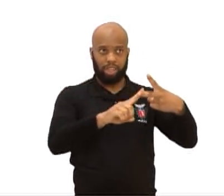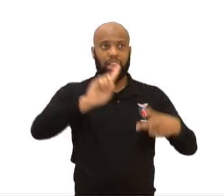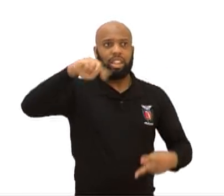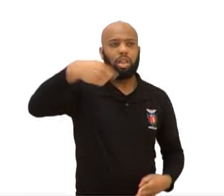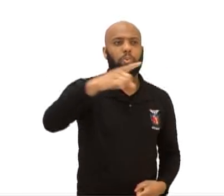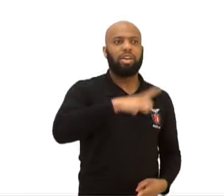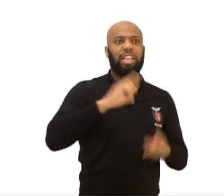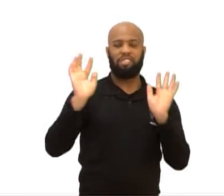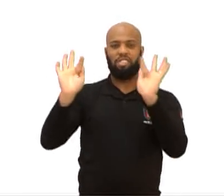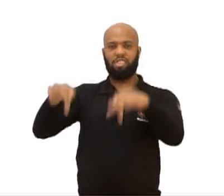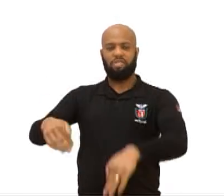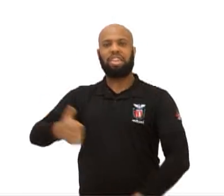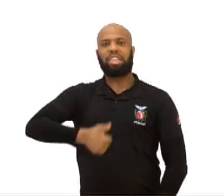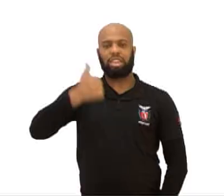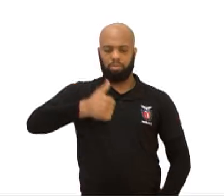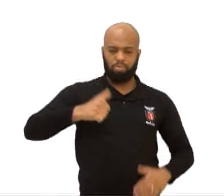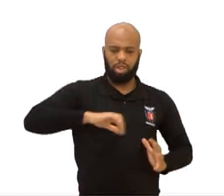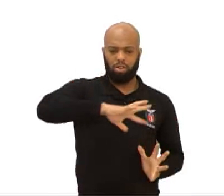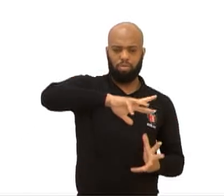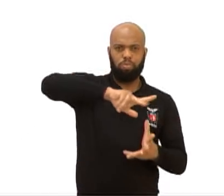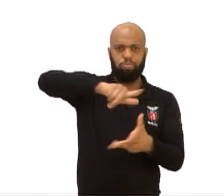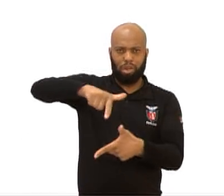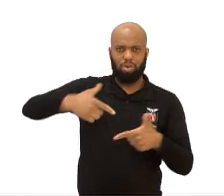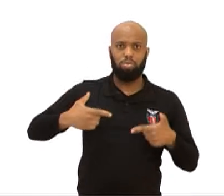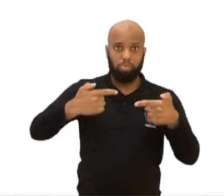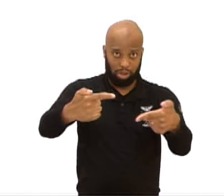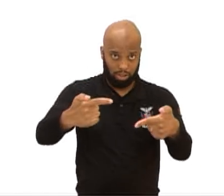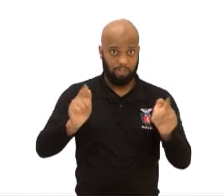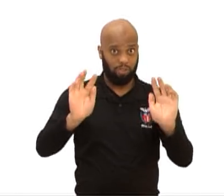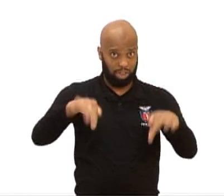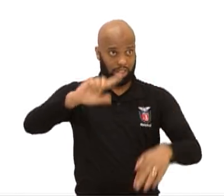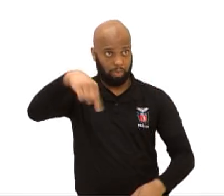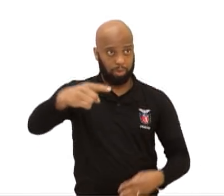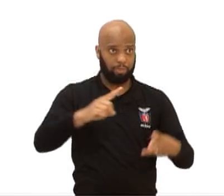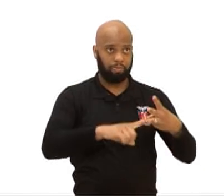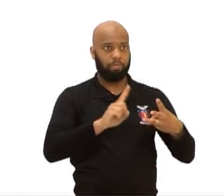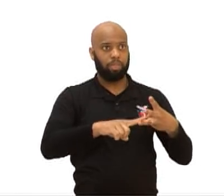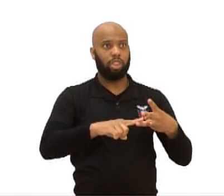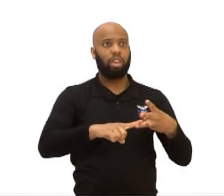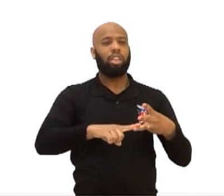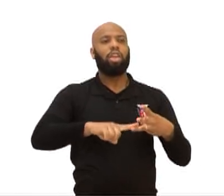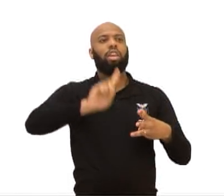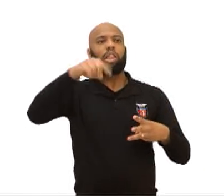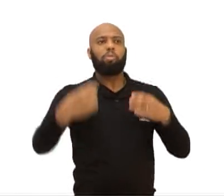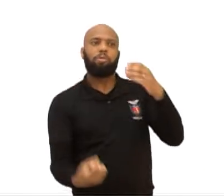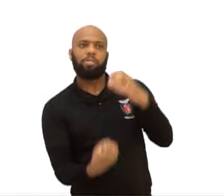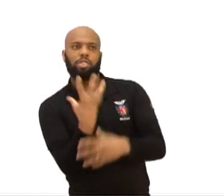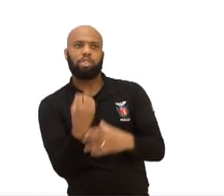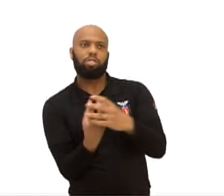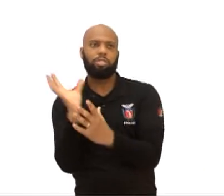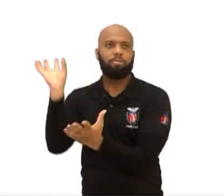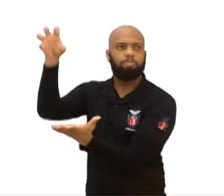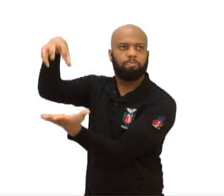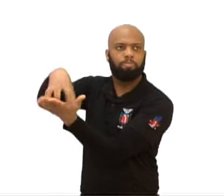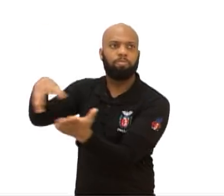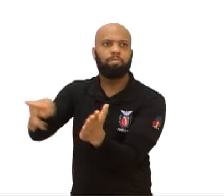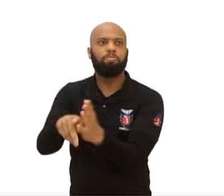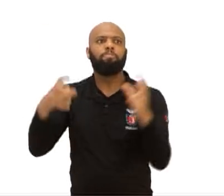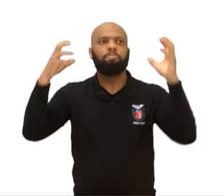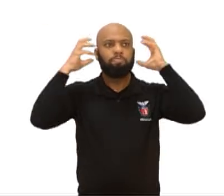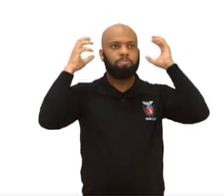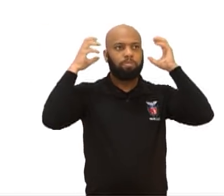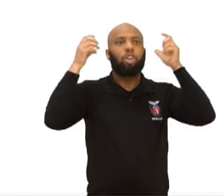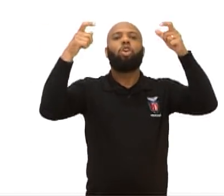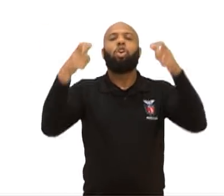1932. Segunda alternativa, após a Primeira Guerra Mundial. Terceira alternativa, após a criação da emissora